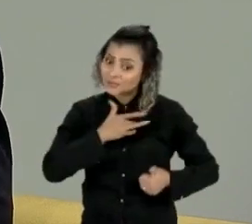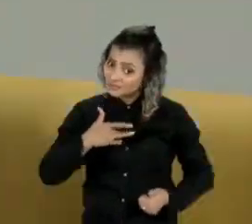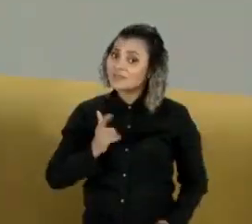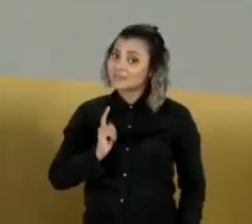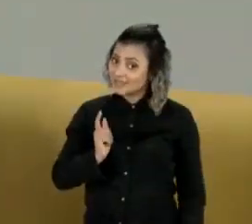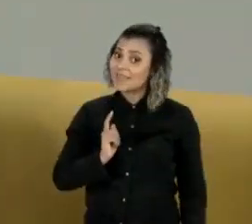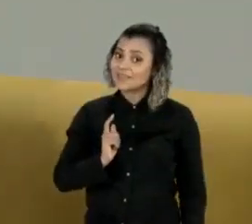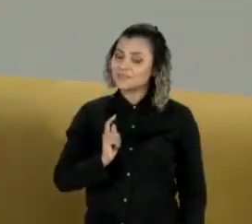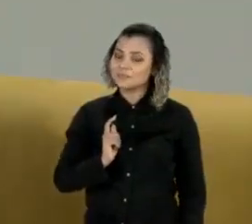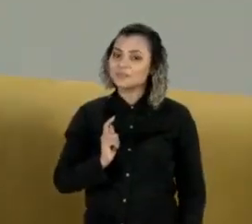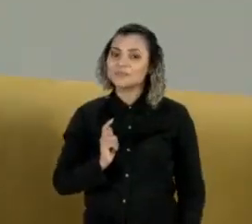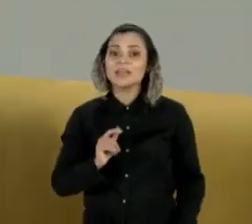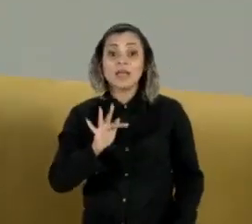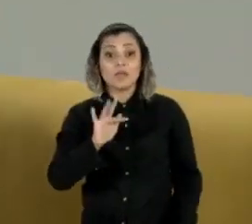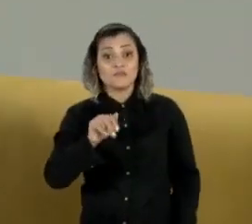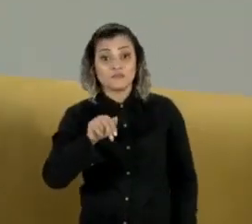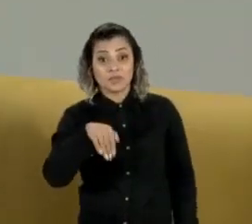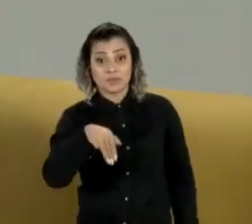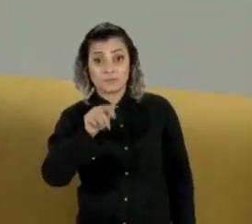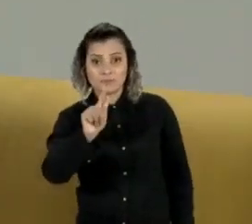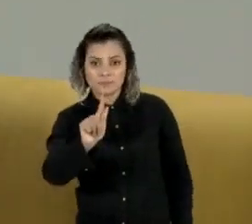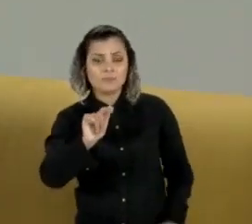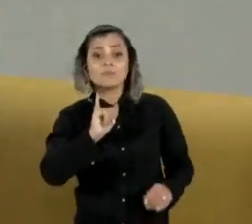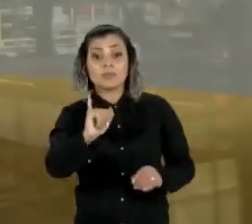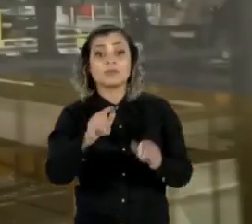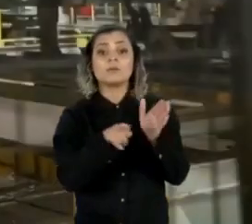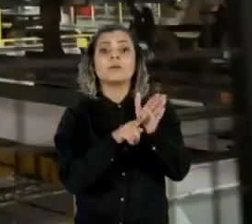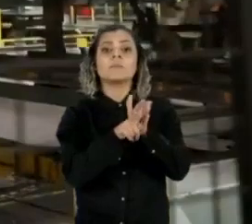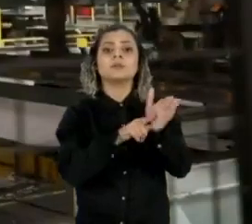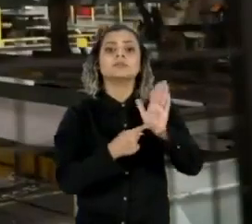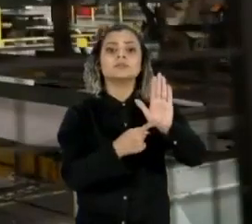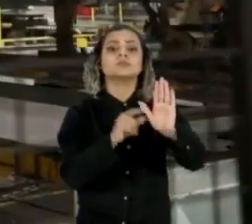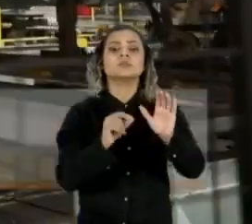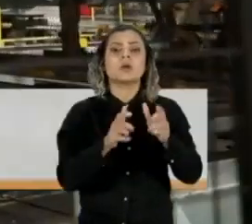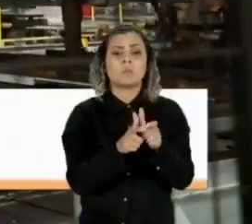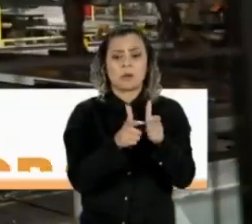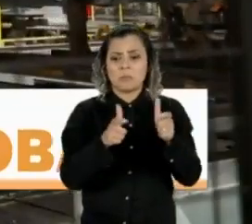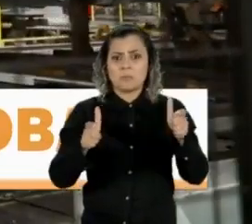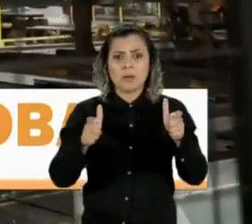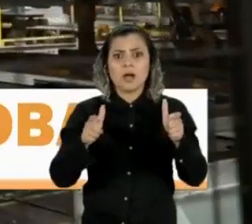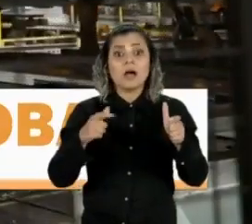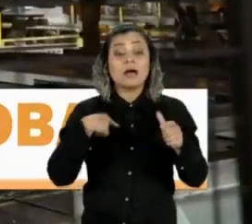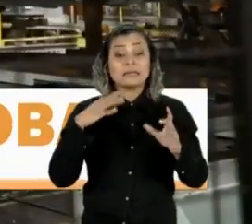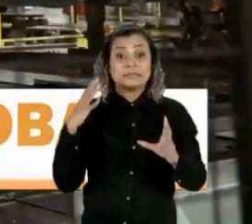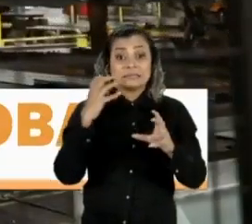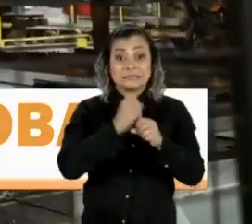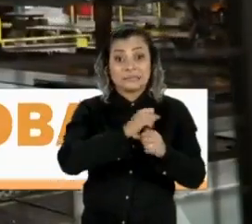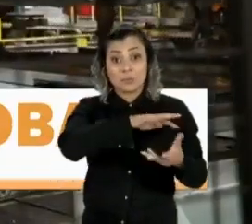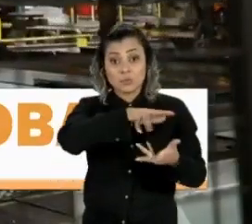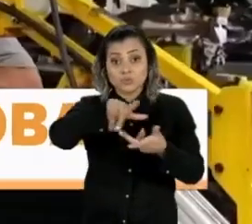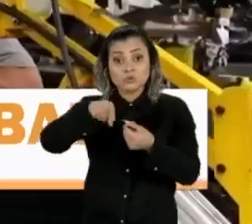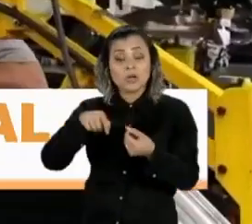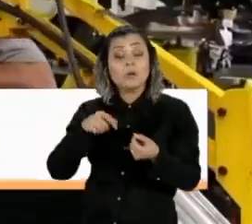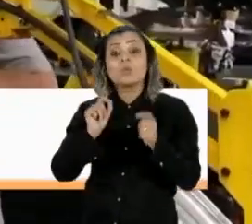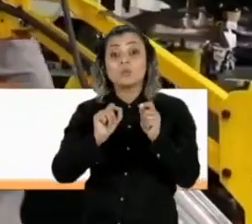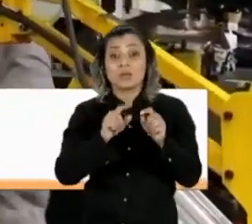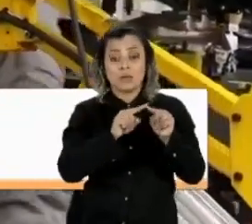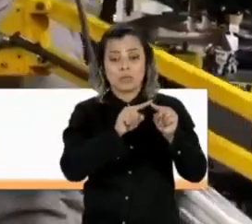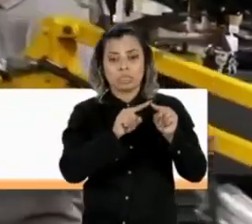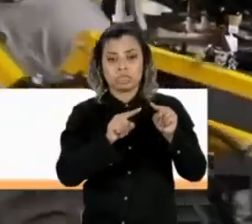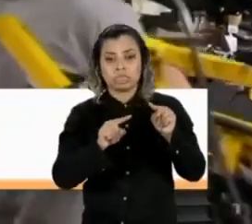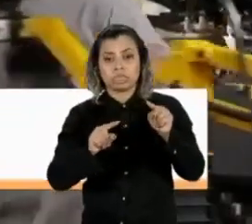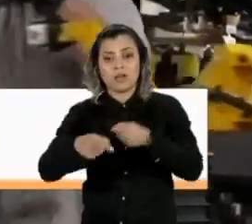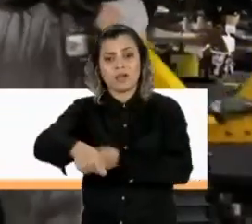saudável. FMI reduz expectativa de crescimento global. O Fundo Monetário Internacional prevê a maior desaceleração